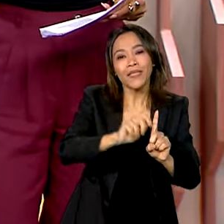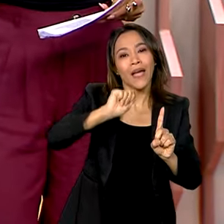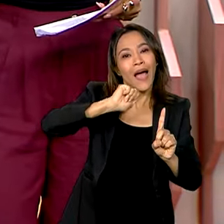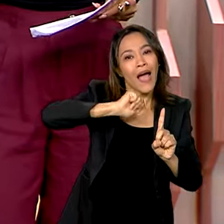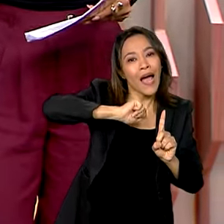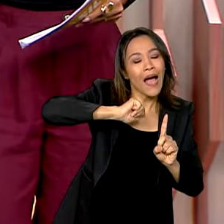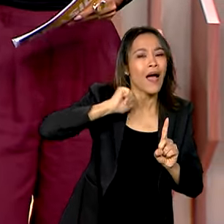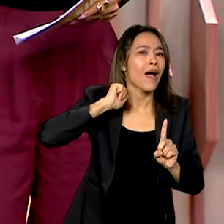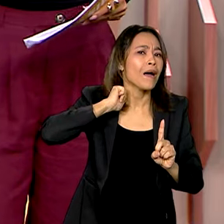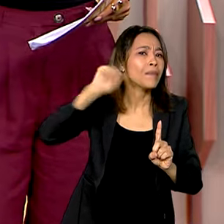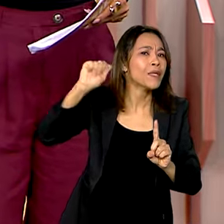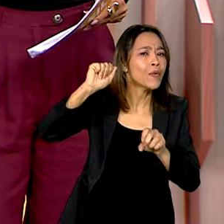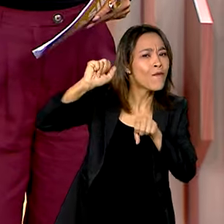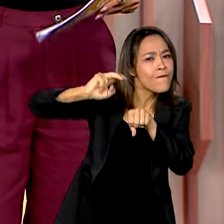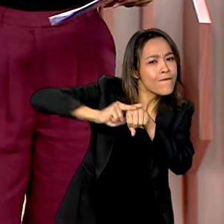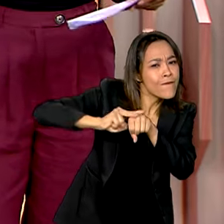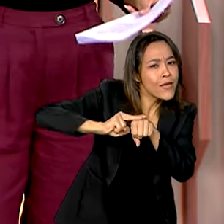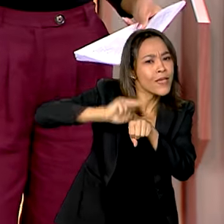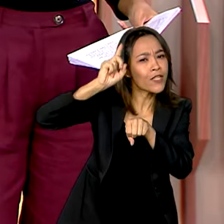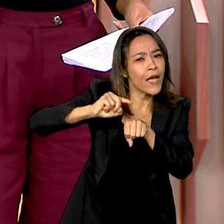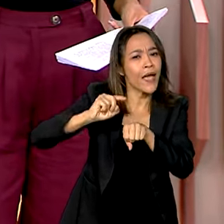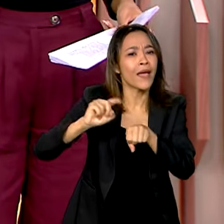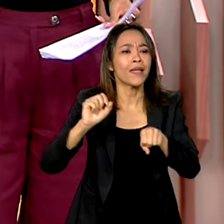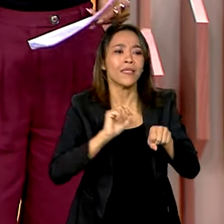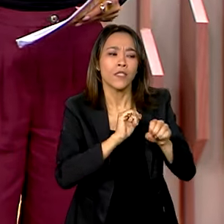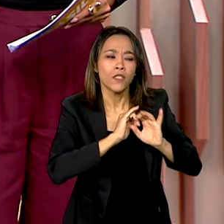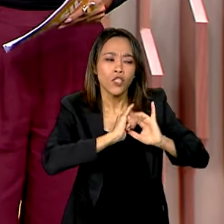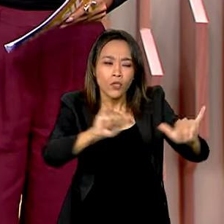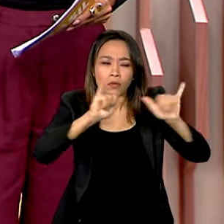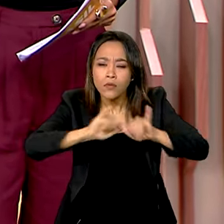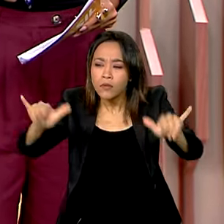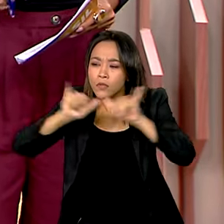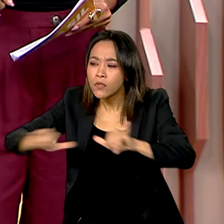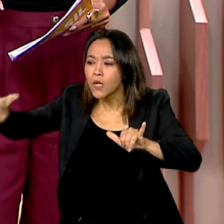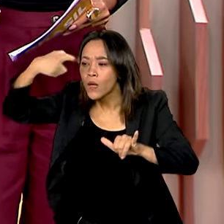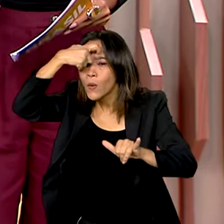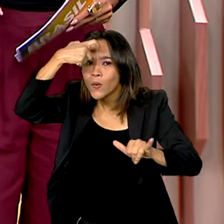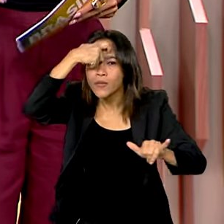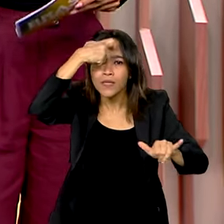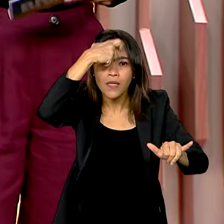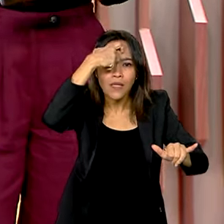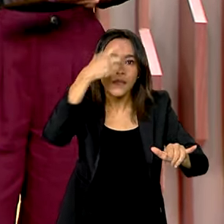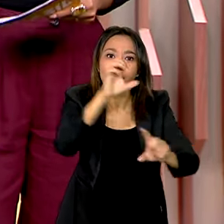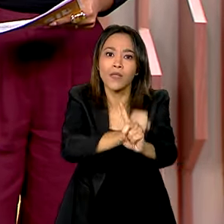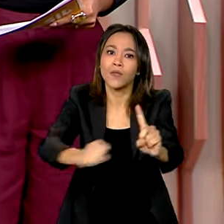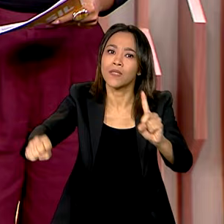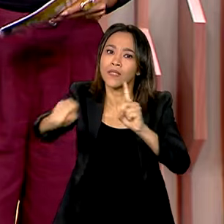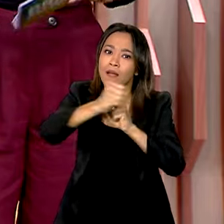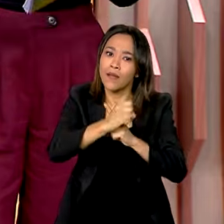sensibilizar os empregadores, trabalhadores e a sociedade sobre a importância de adotar medidas